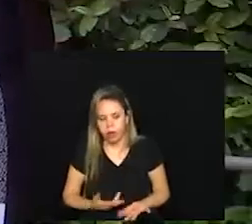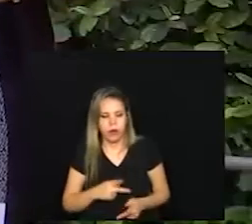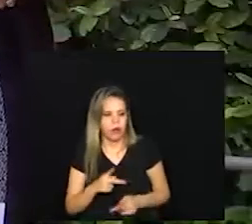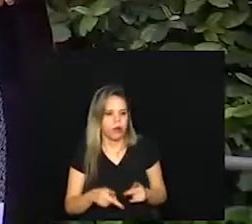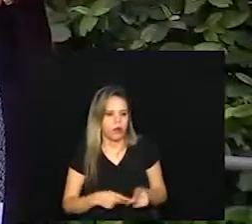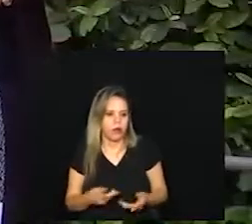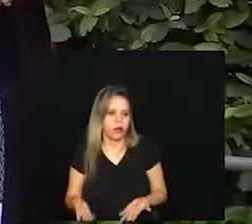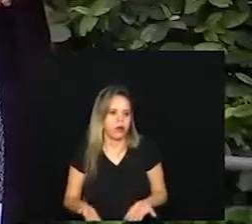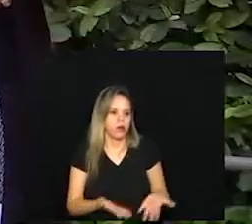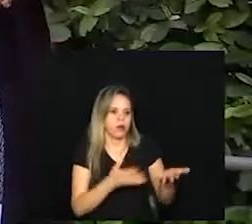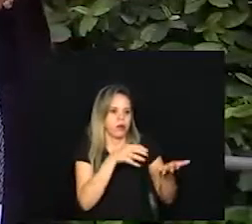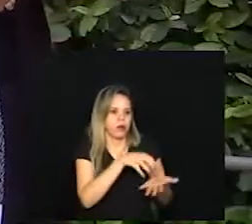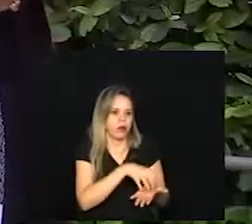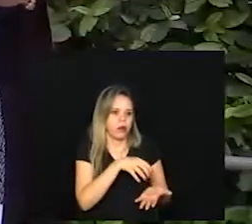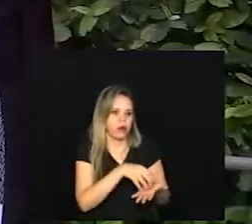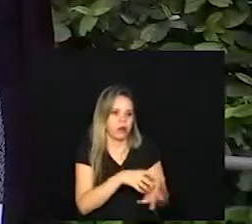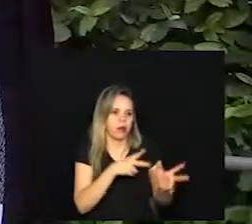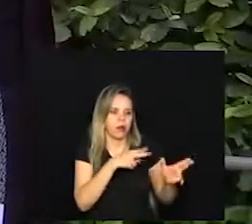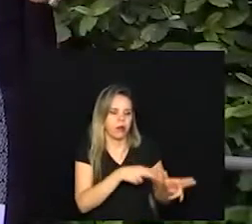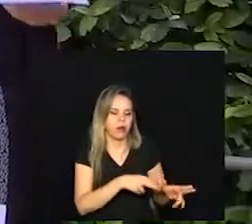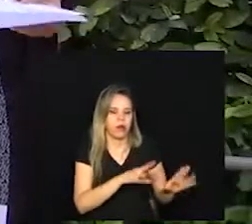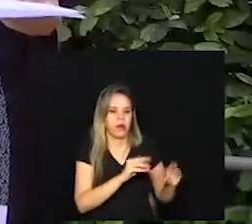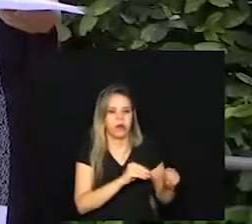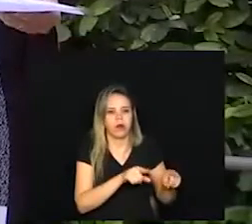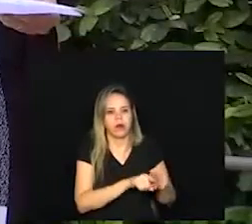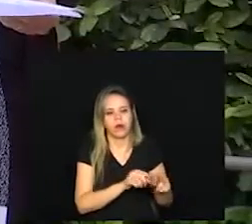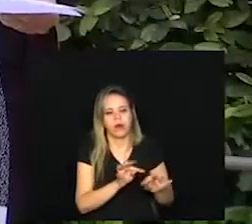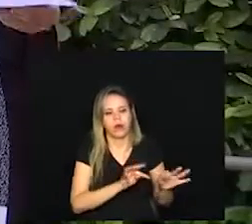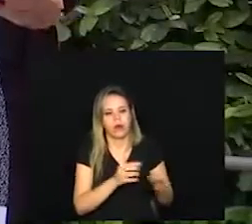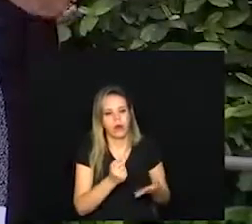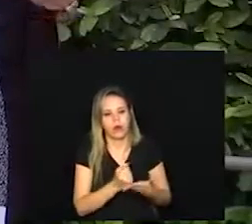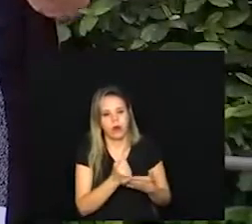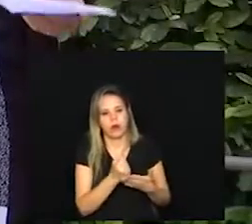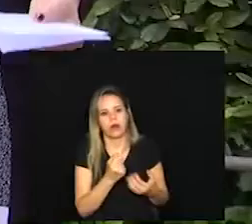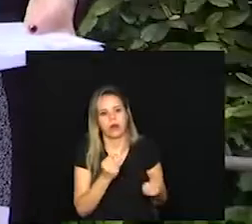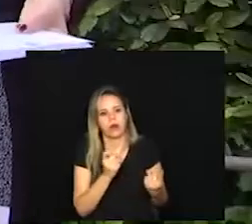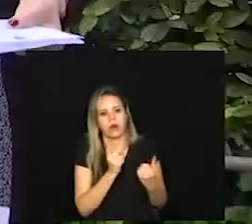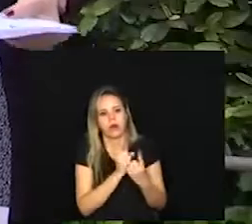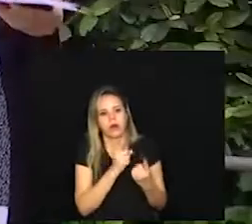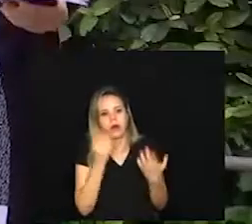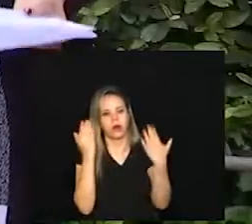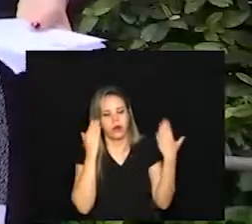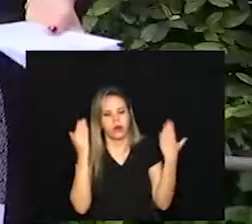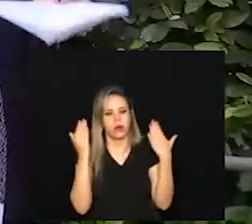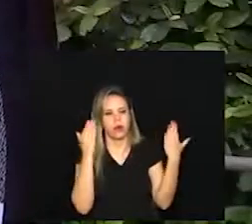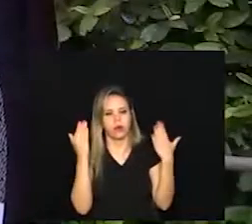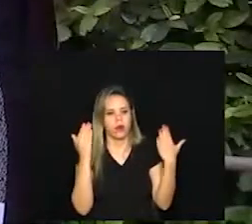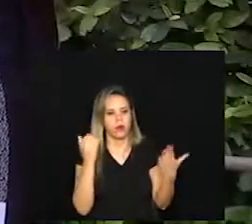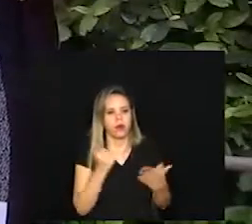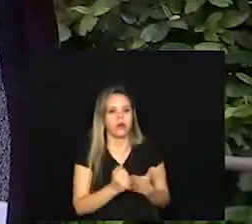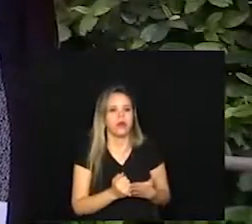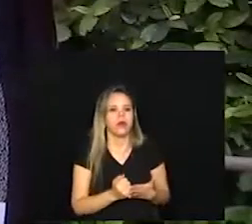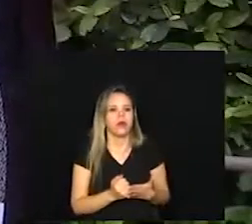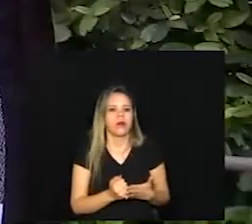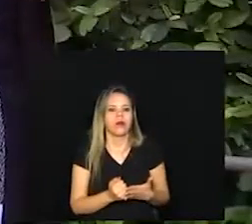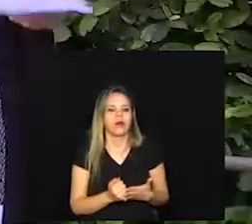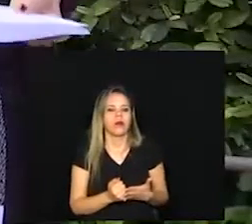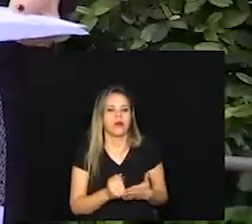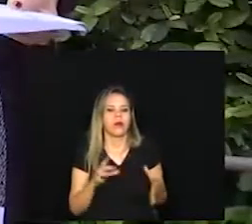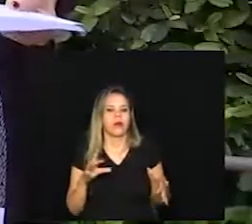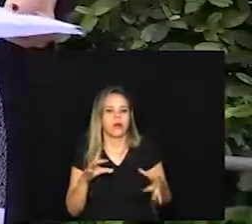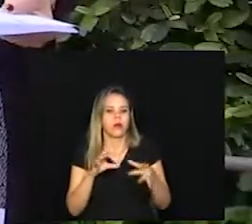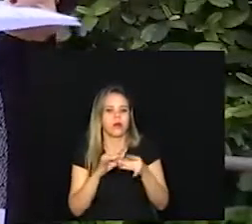são encaminhados para o abrigo municipal e lá recebe todo o atendimento psicossocial, inclusive o recâmbio. Essa